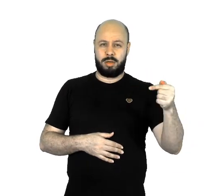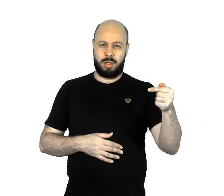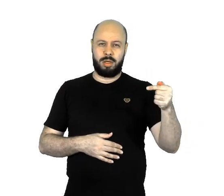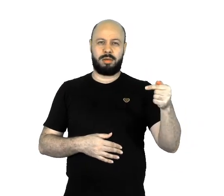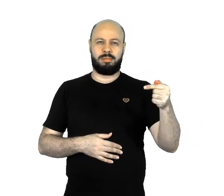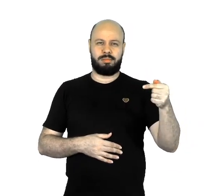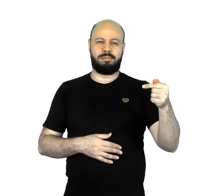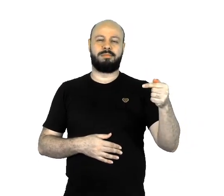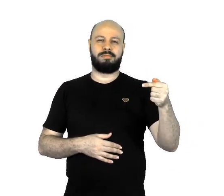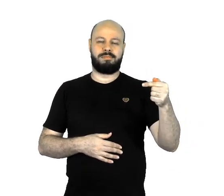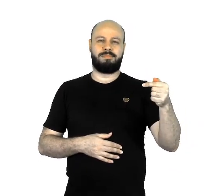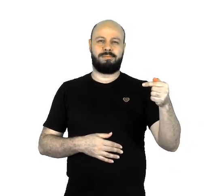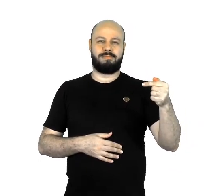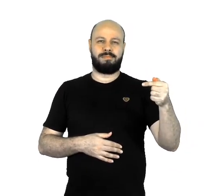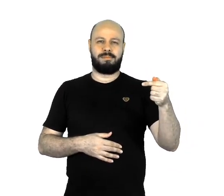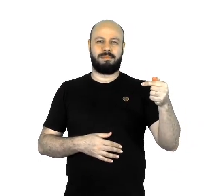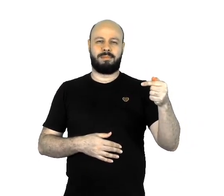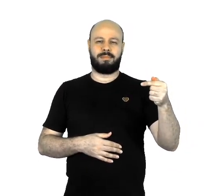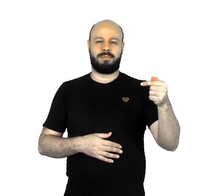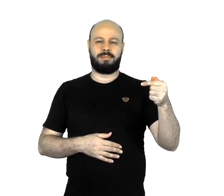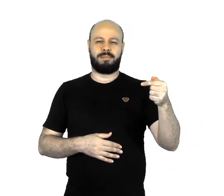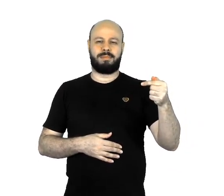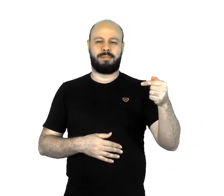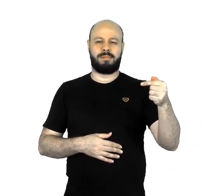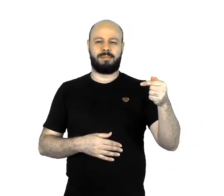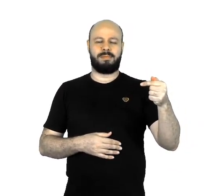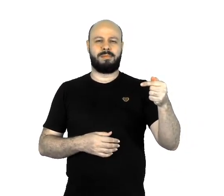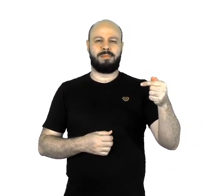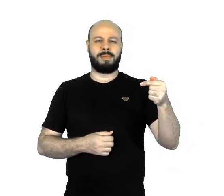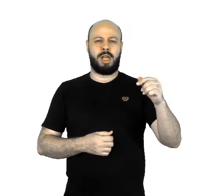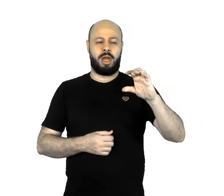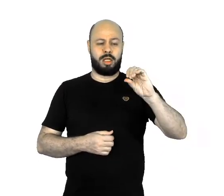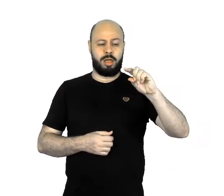1,07, ou seja, 1 inteiro e 7 centésimos. E temos